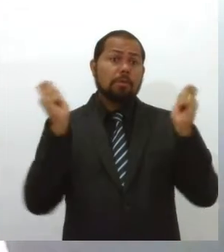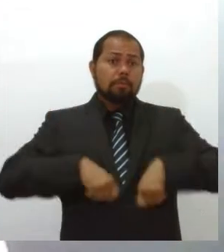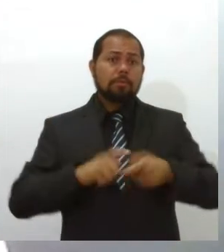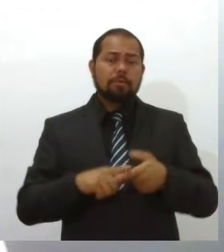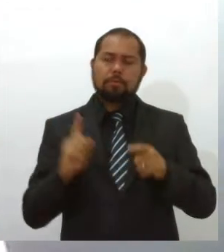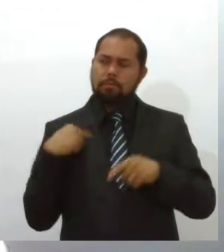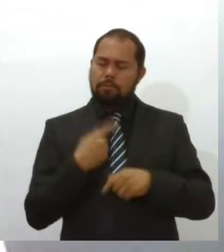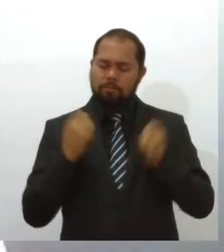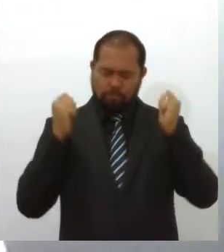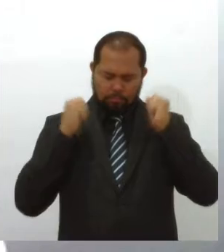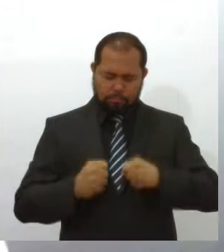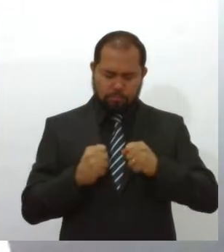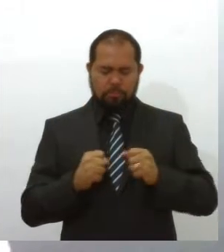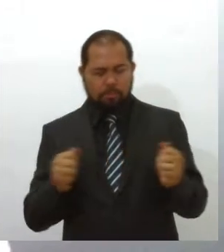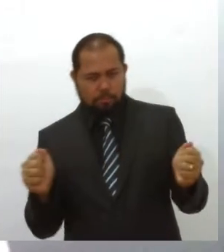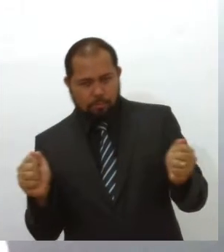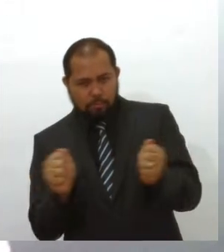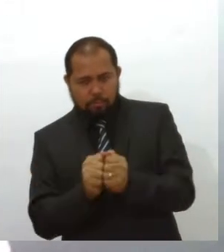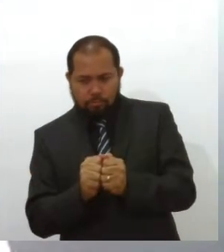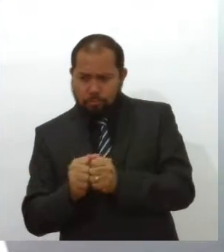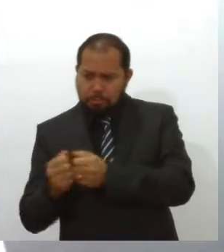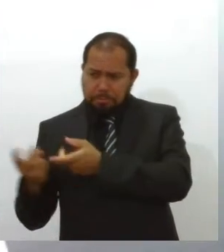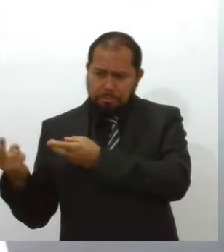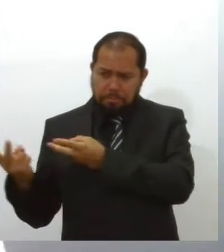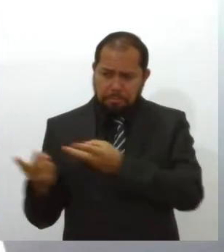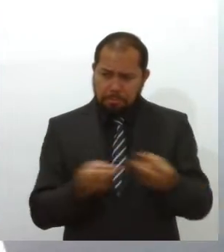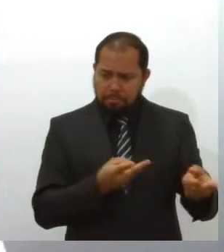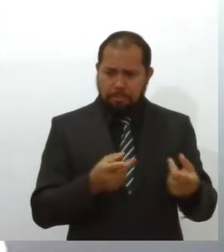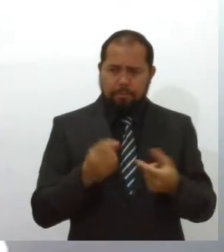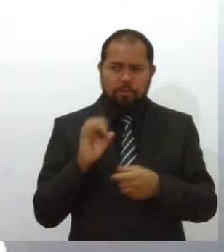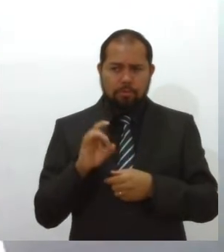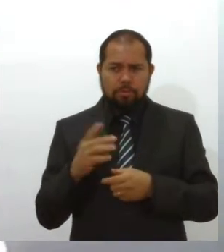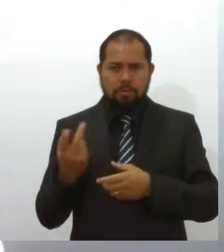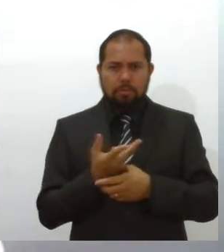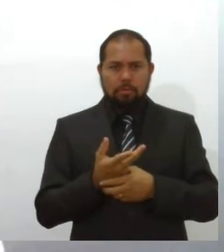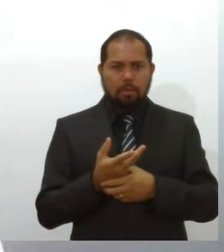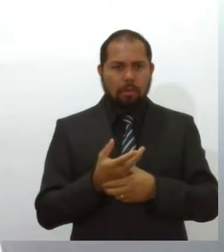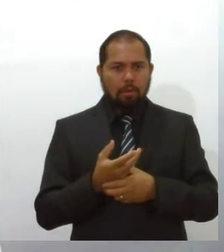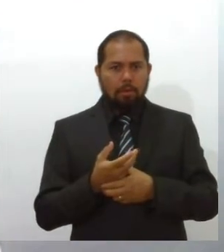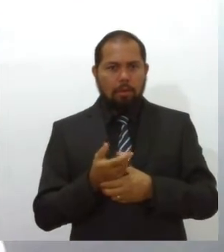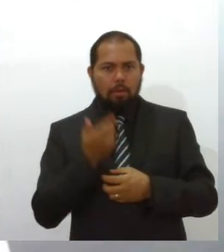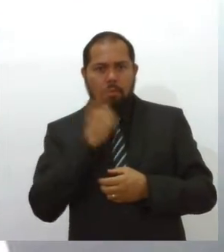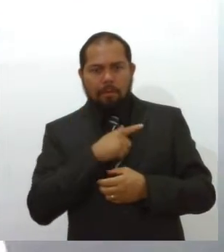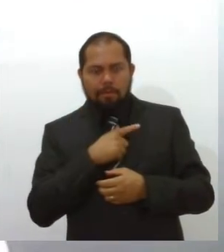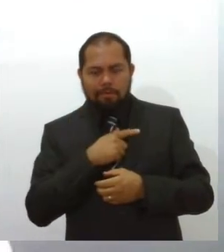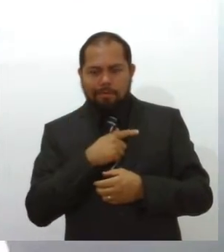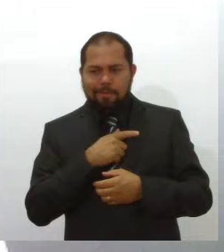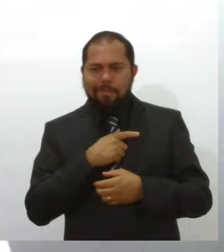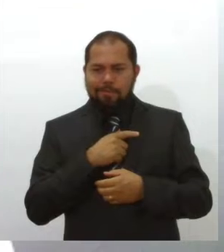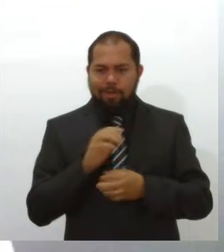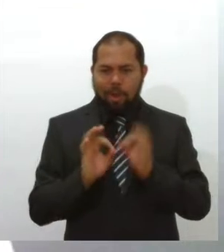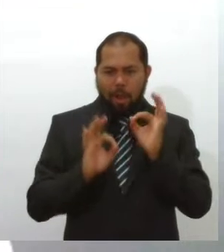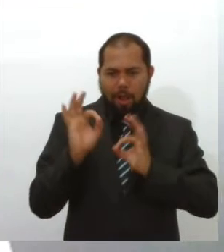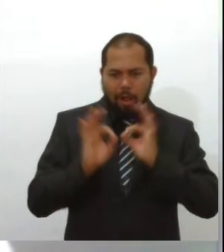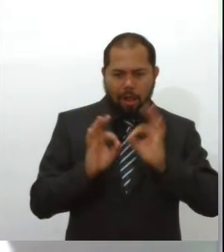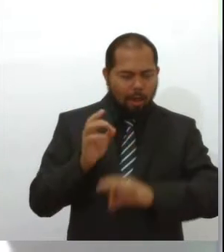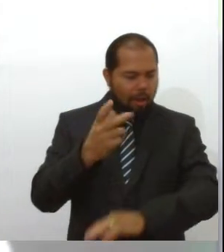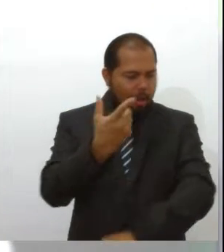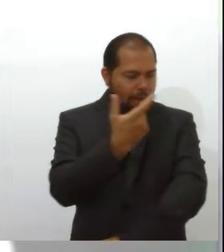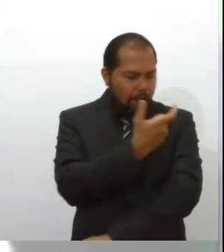mesma visita, numa mesma oportunidade, conseguir já regularizar, ou seja, oferecer